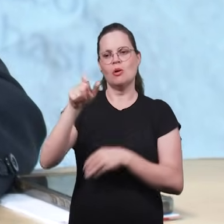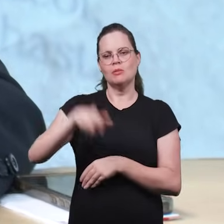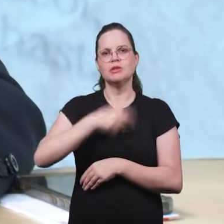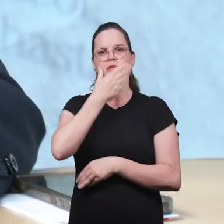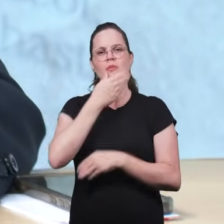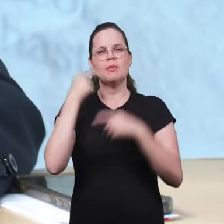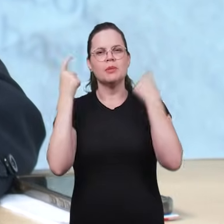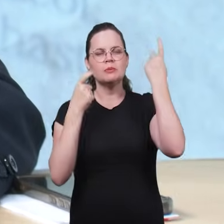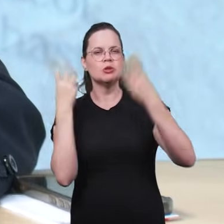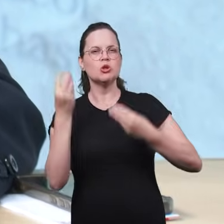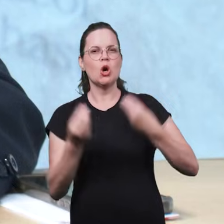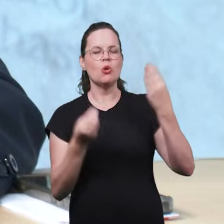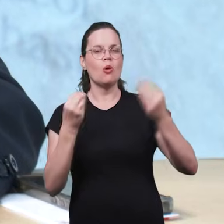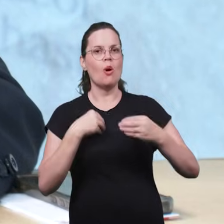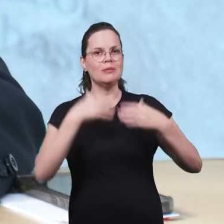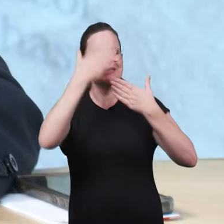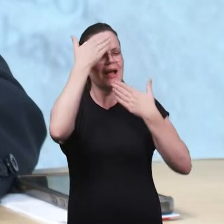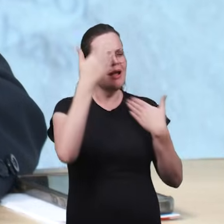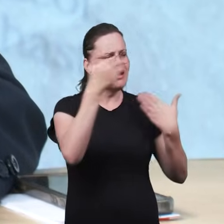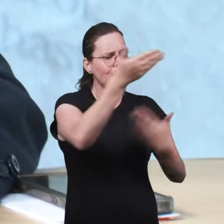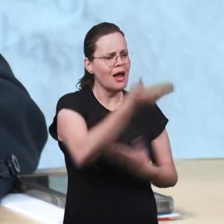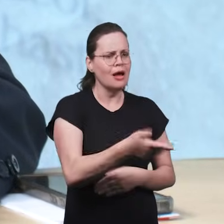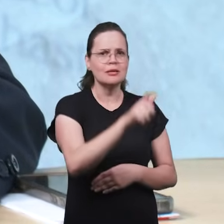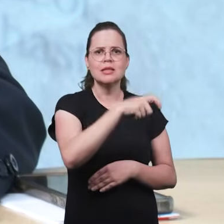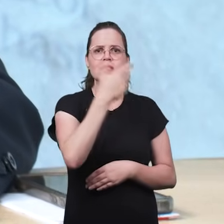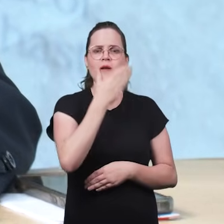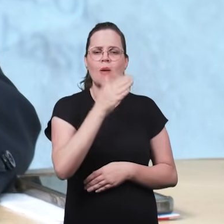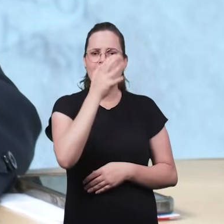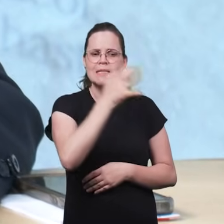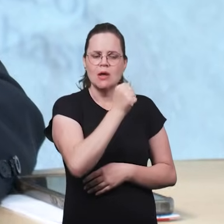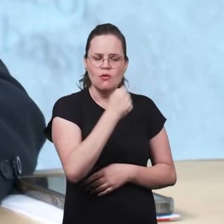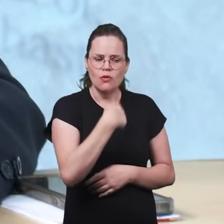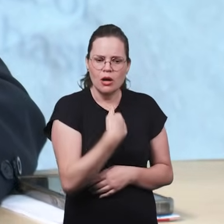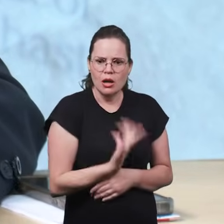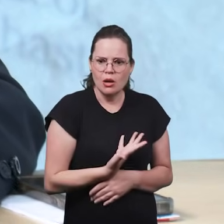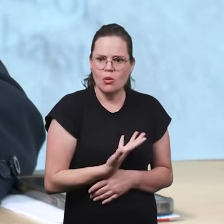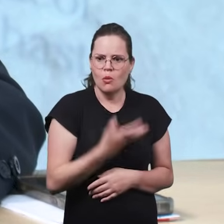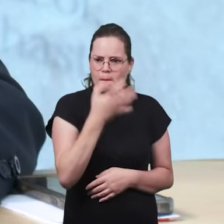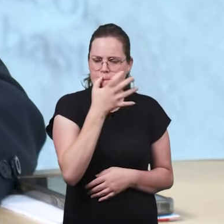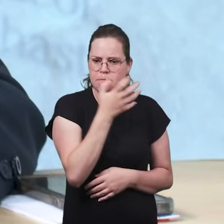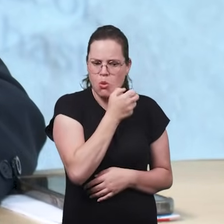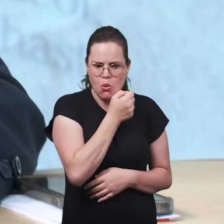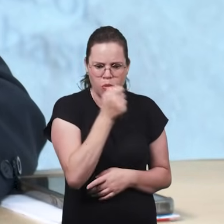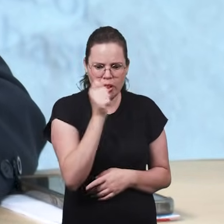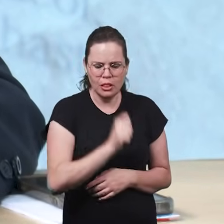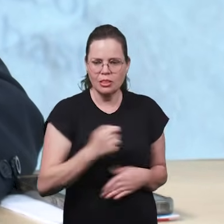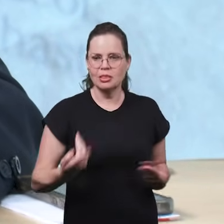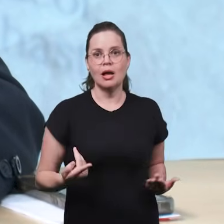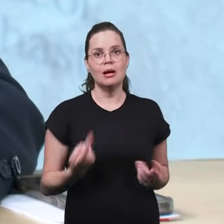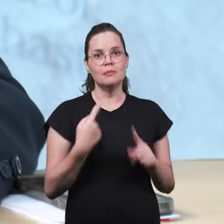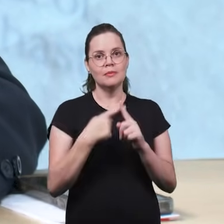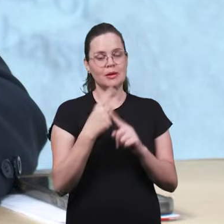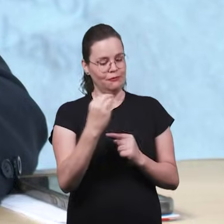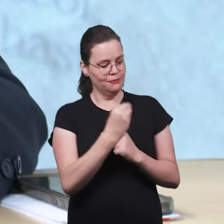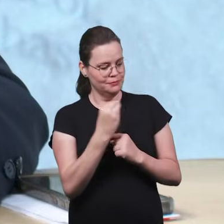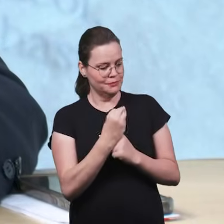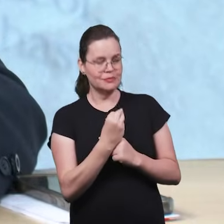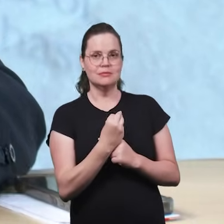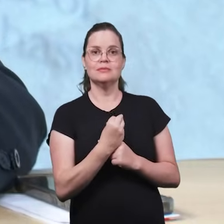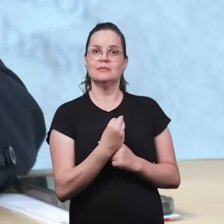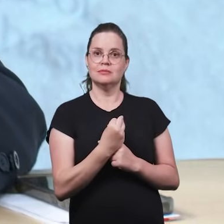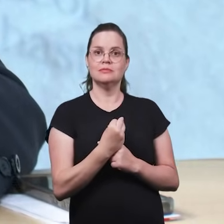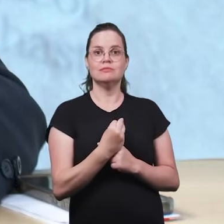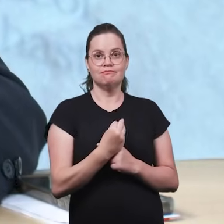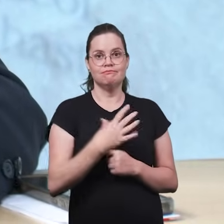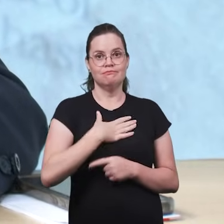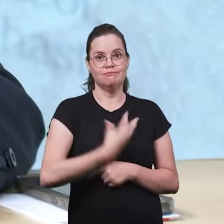deste homem de ser grato àquele Mardoqueu que o havia ajudado para dar um livramento à sua vida. Eu entendo